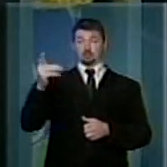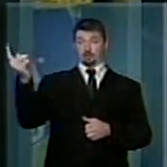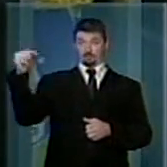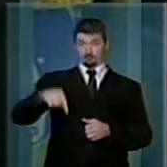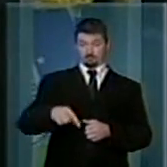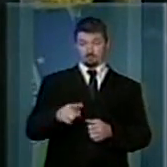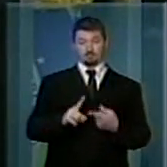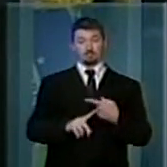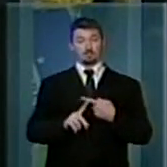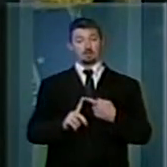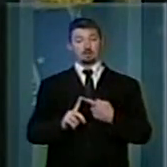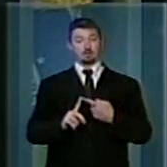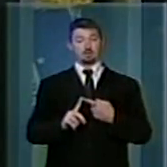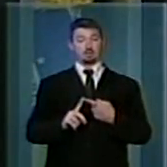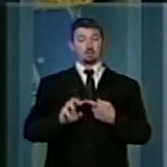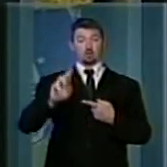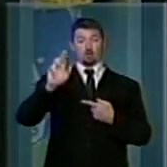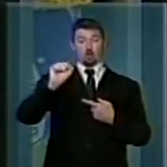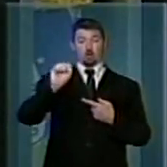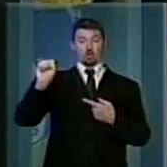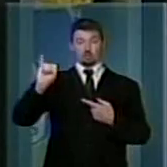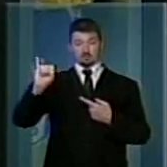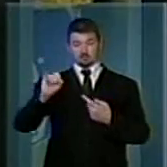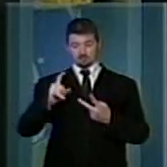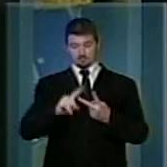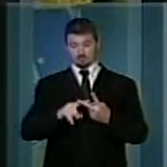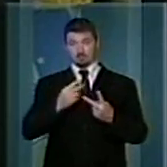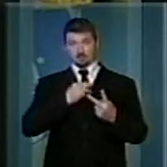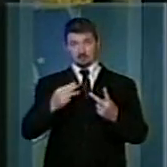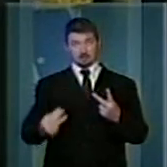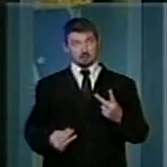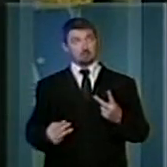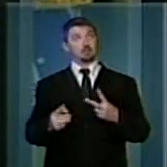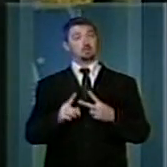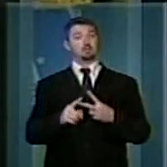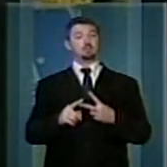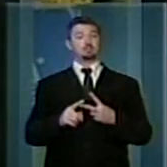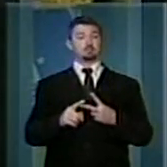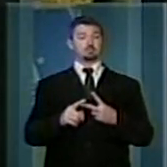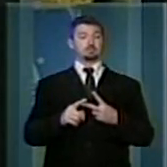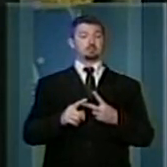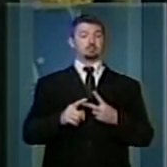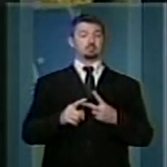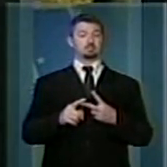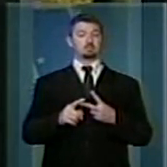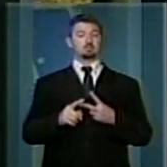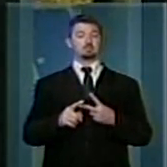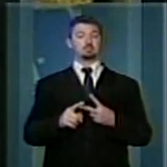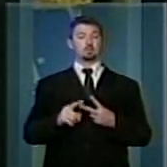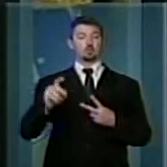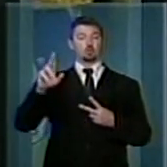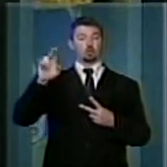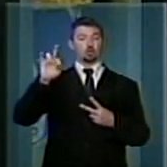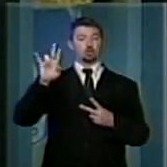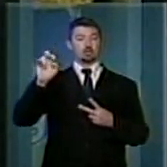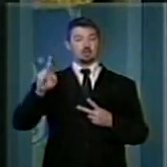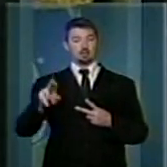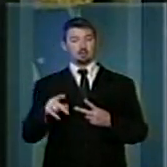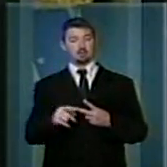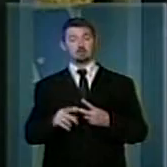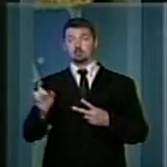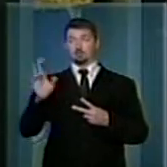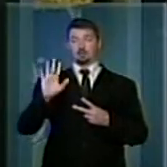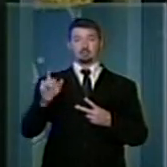ministro Rossi, o ministro Montenegro, o ministro, para